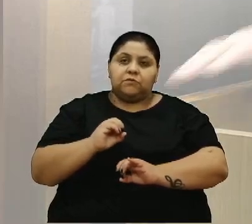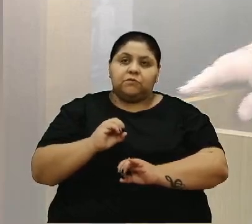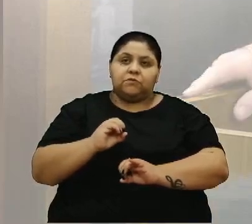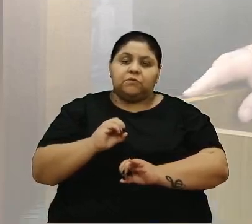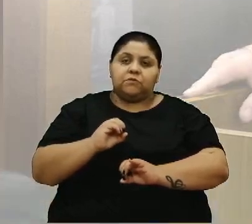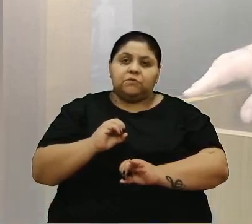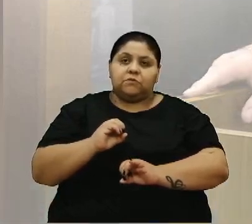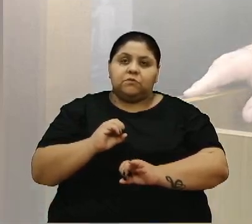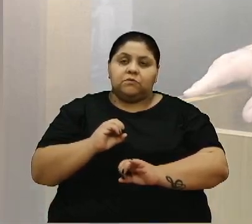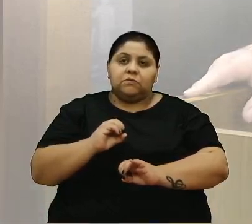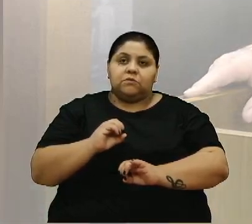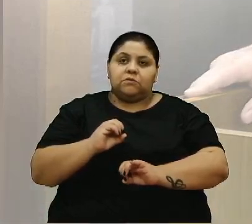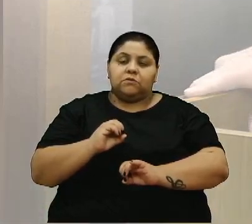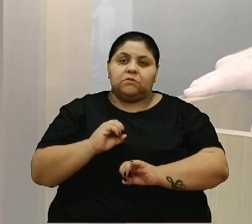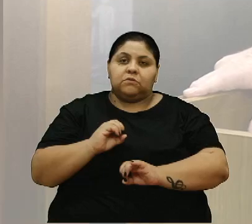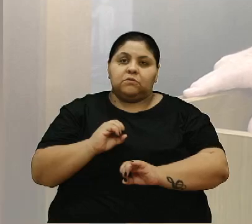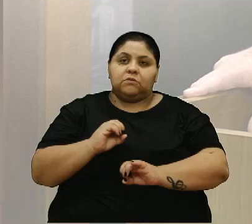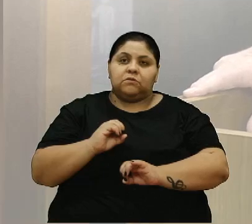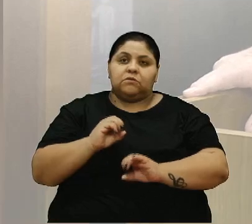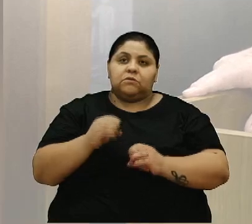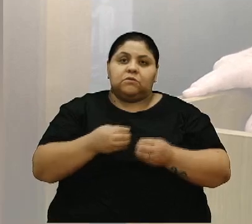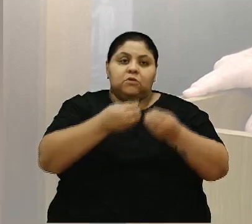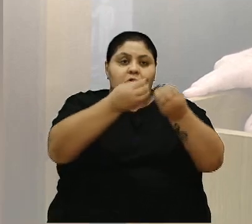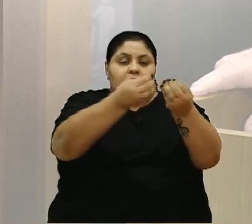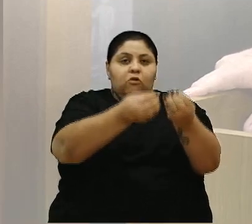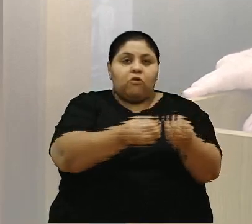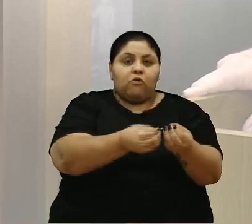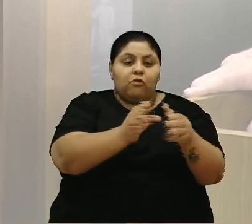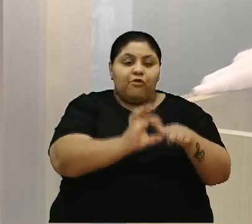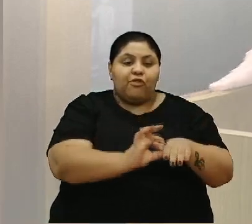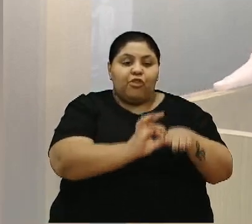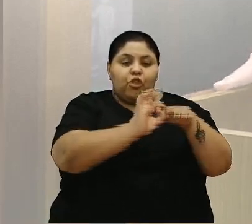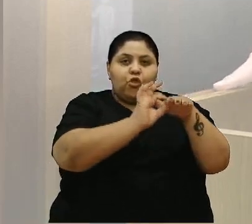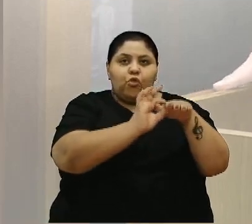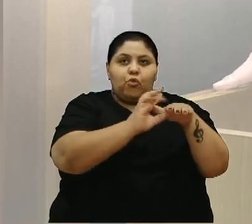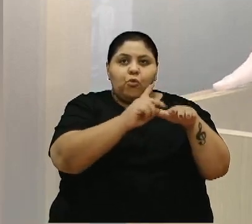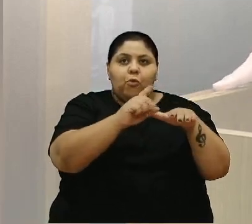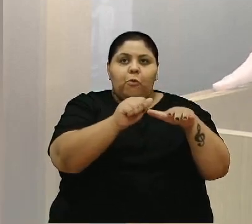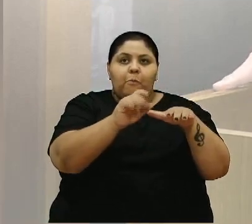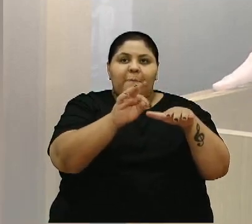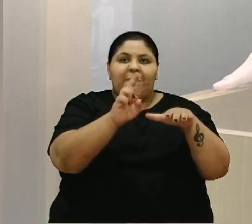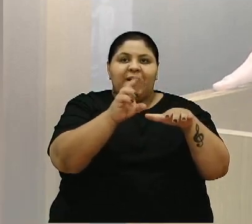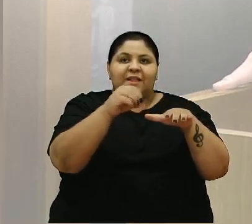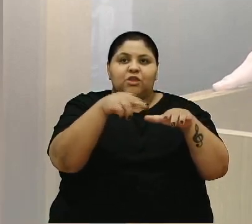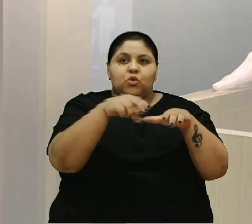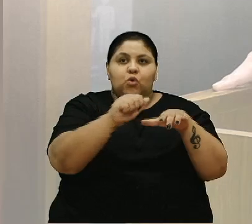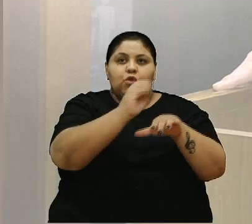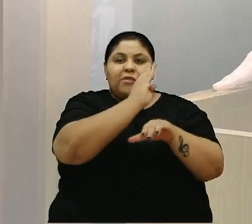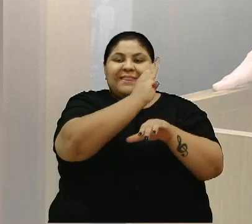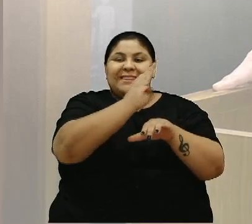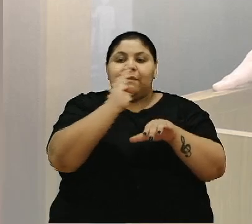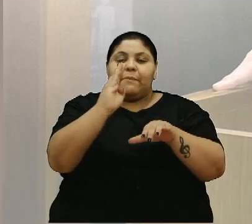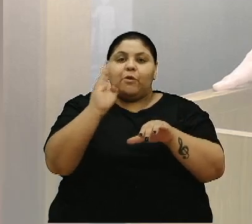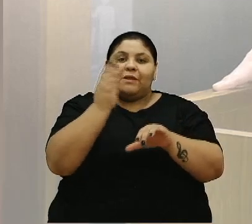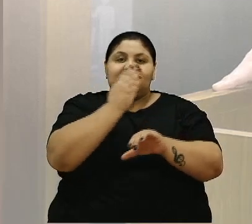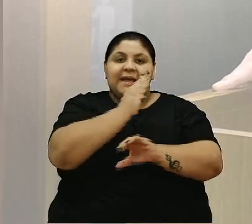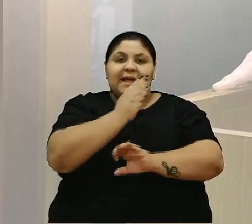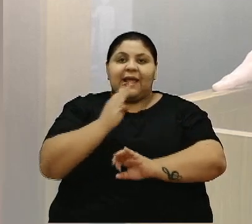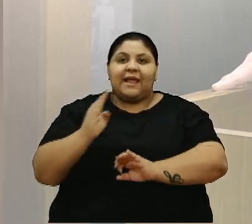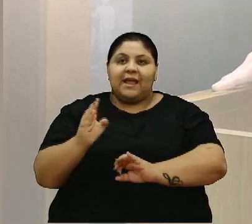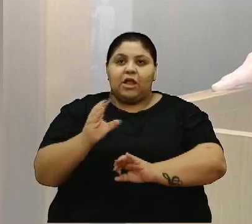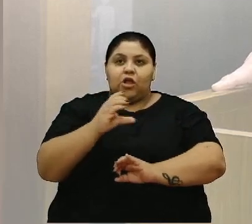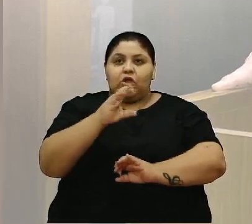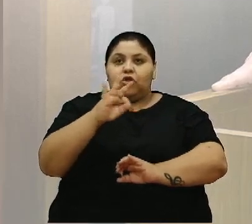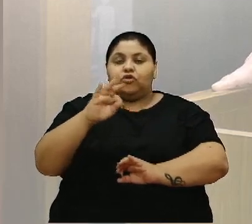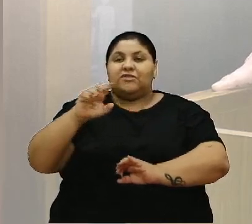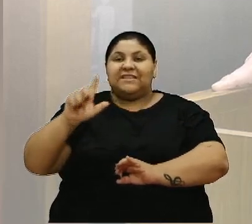dado a ele o título de patrono da biblioteca do CTG Piquete